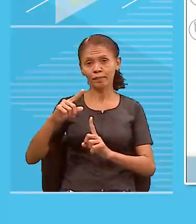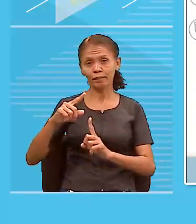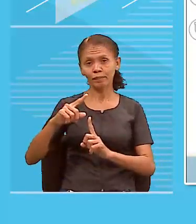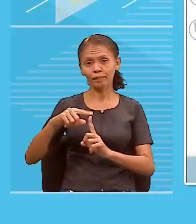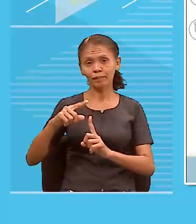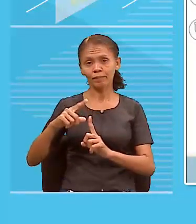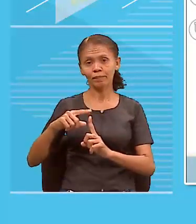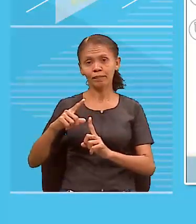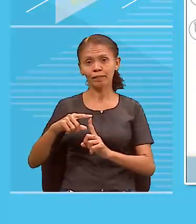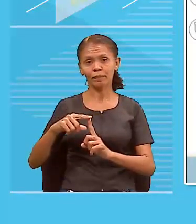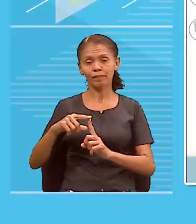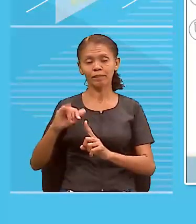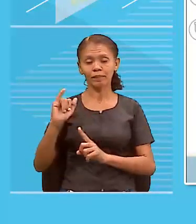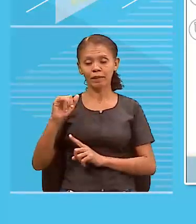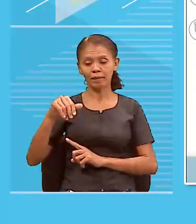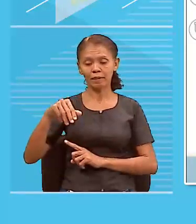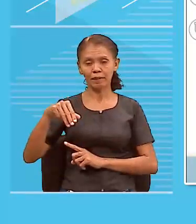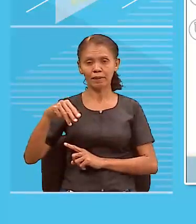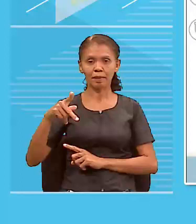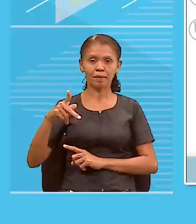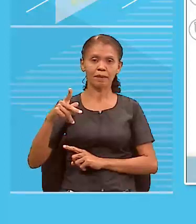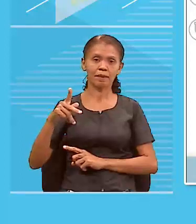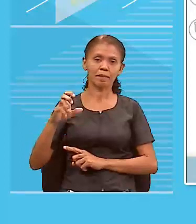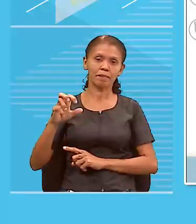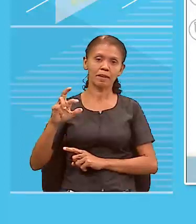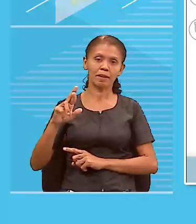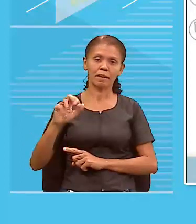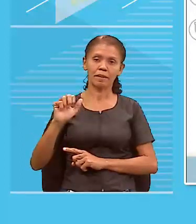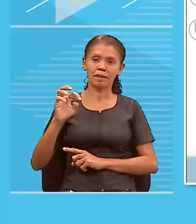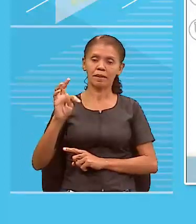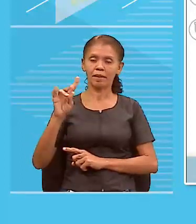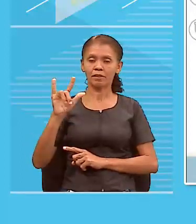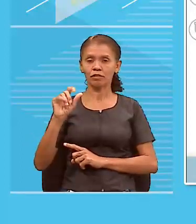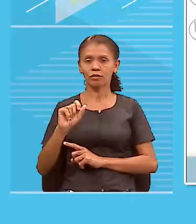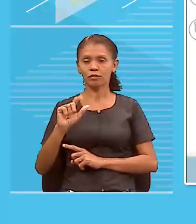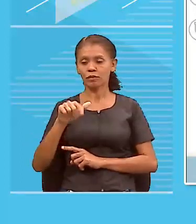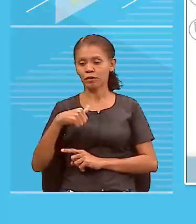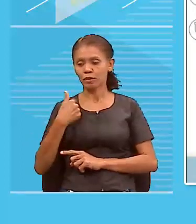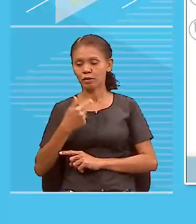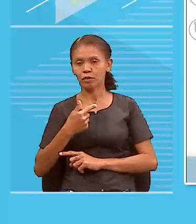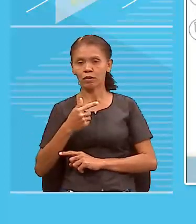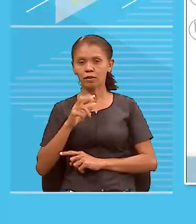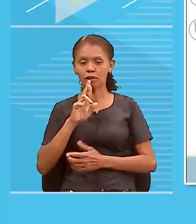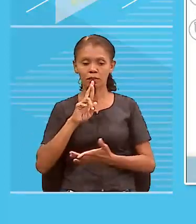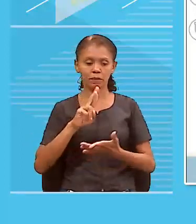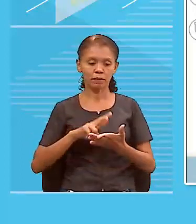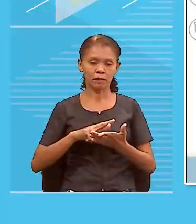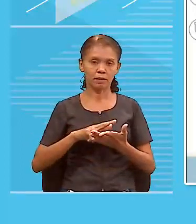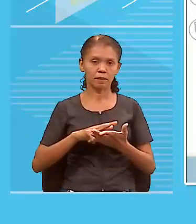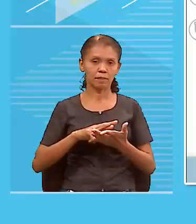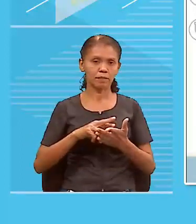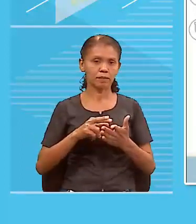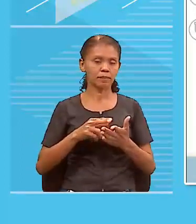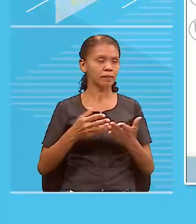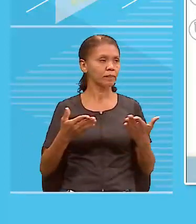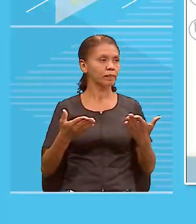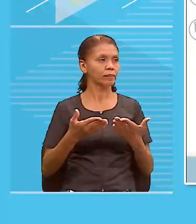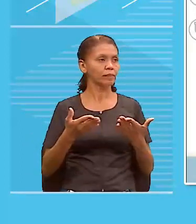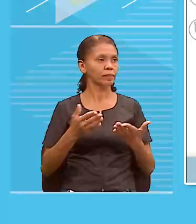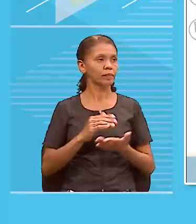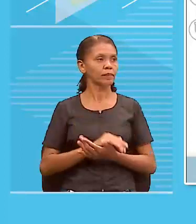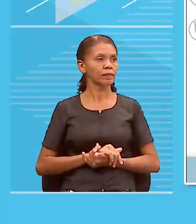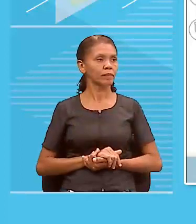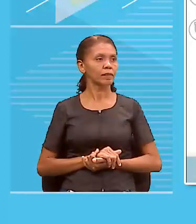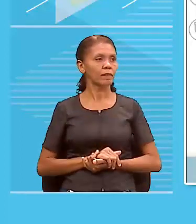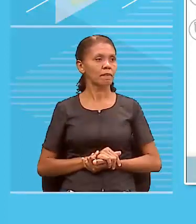imperativo dentro do que nós acabamos de treinar ele tem esse comportamento